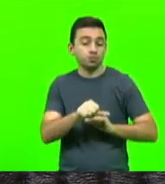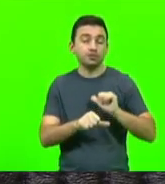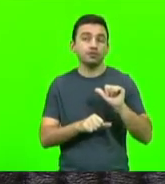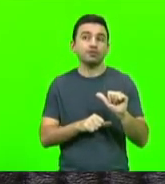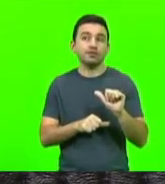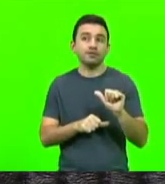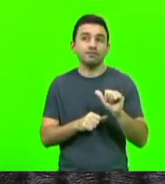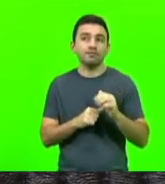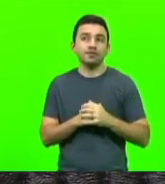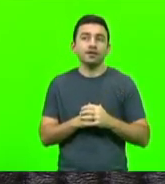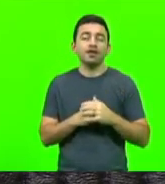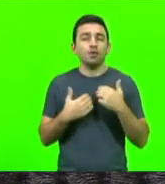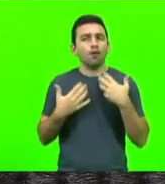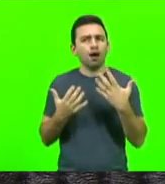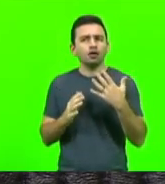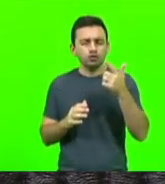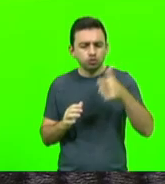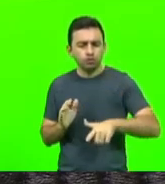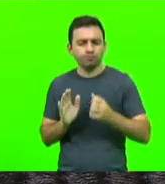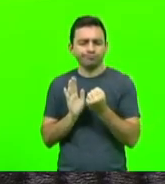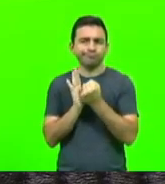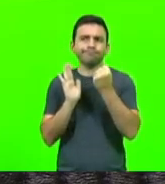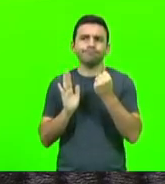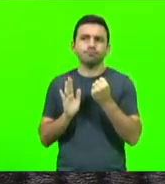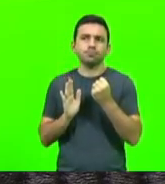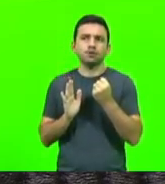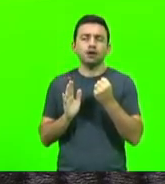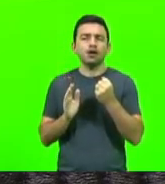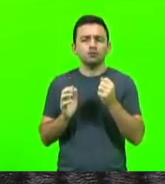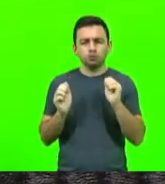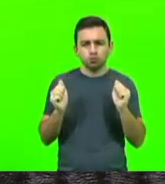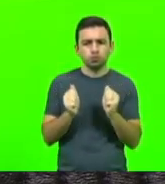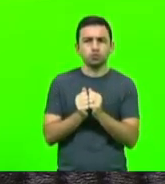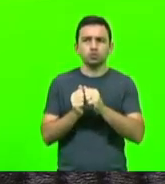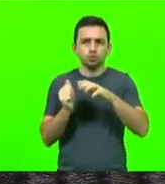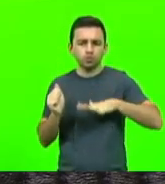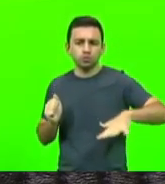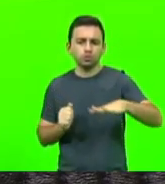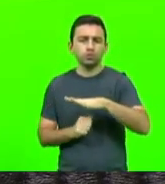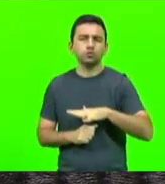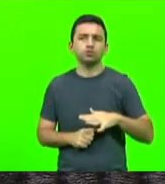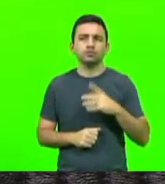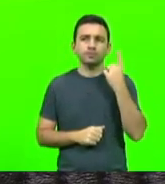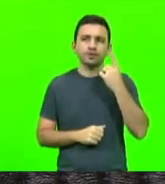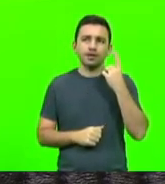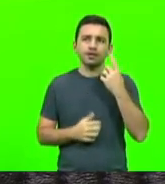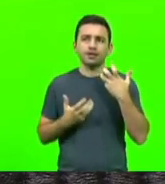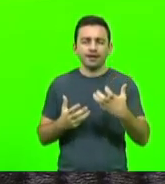aqui ratificar e tenho certeza que esse Parlamento está junto nessa luta para que possamos